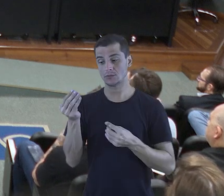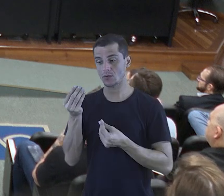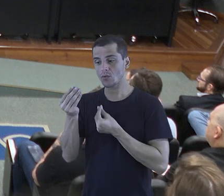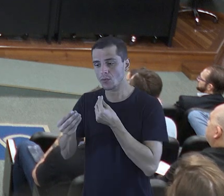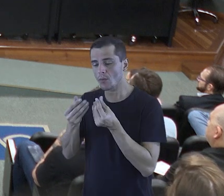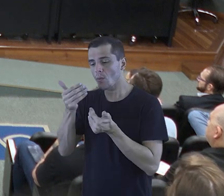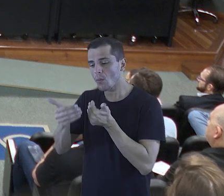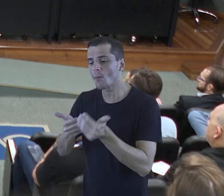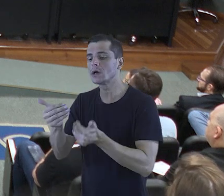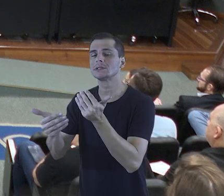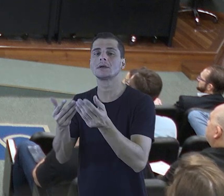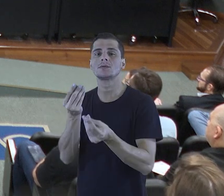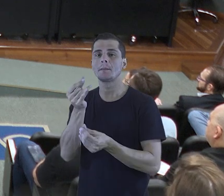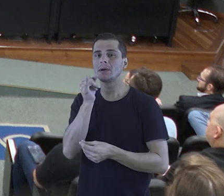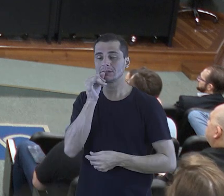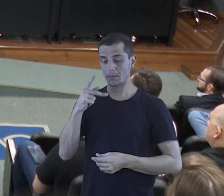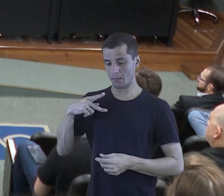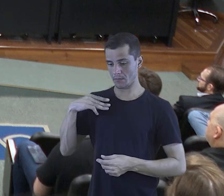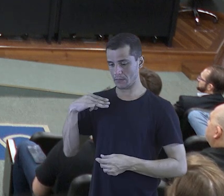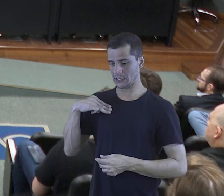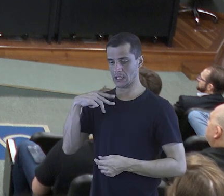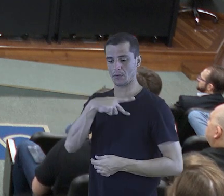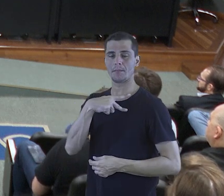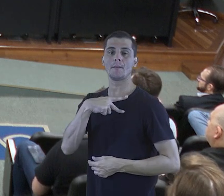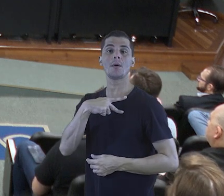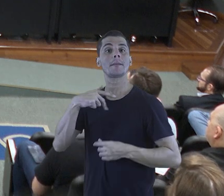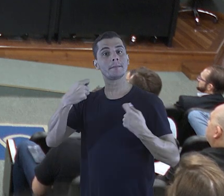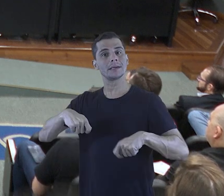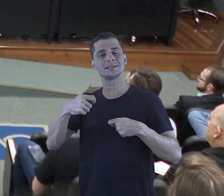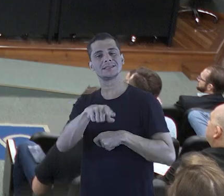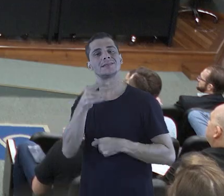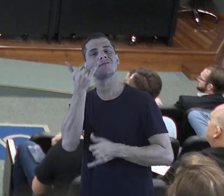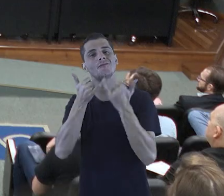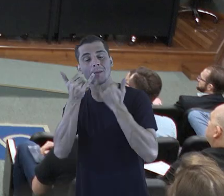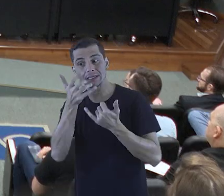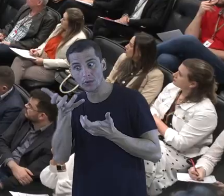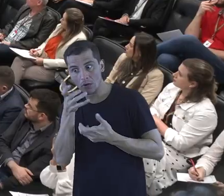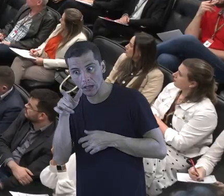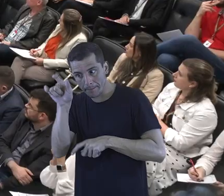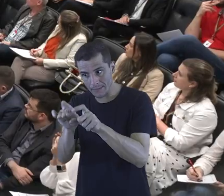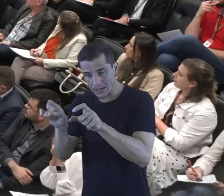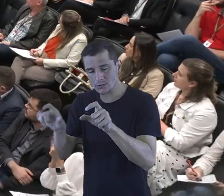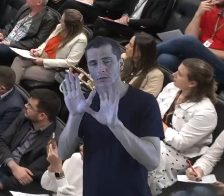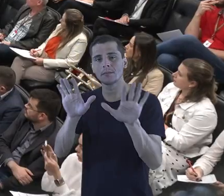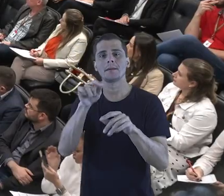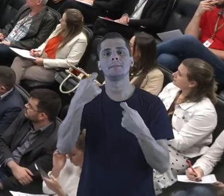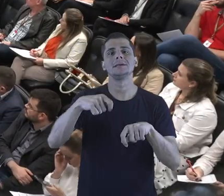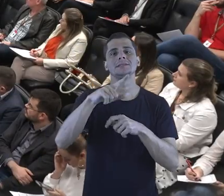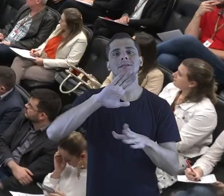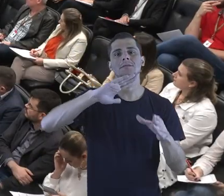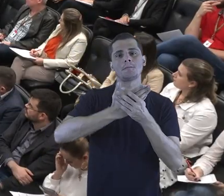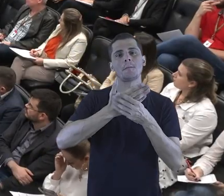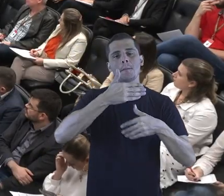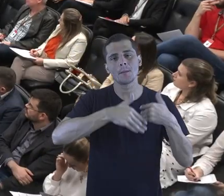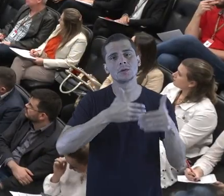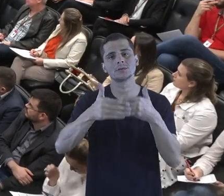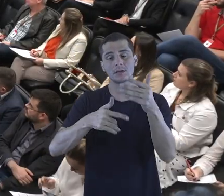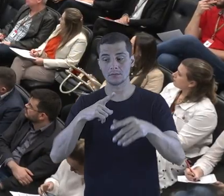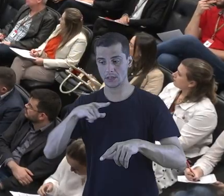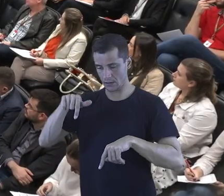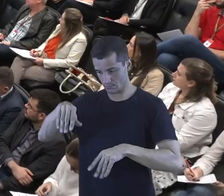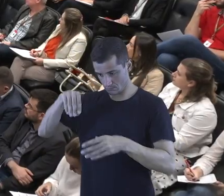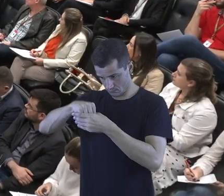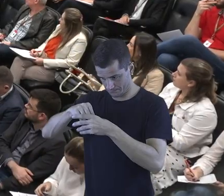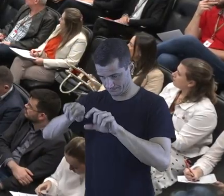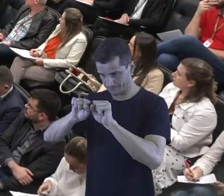Institucionalmente, você não pode negar, mas você pode exigir que o Ministério Público tenha o quê? Um processo de proteção de dados. Se, eventualmente, o Ministério Público